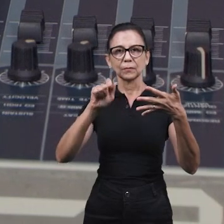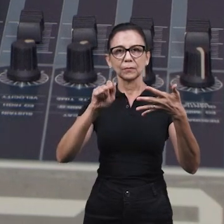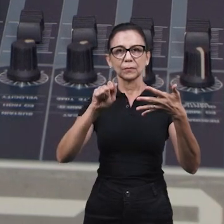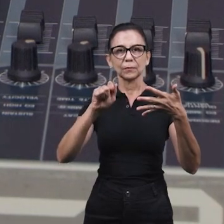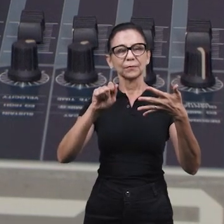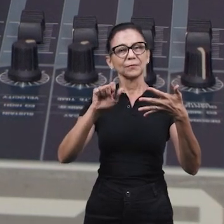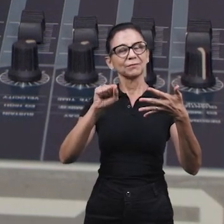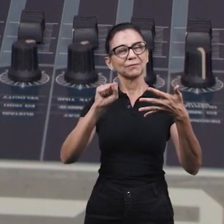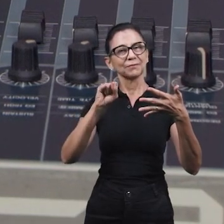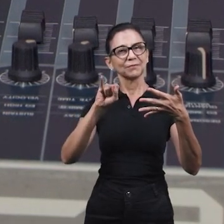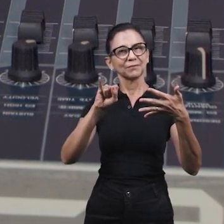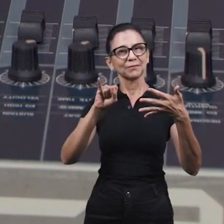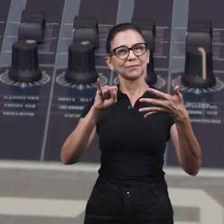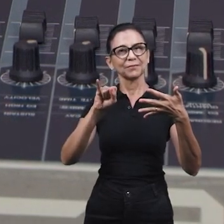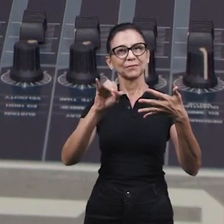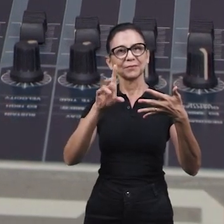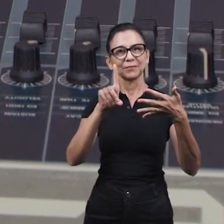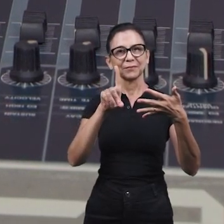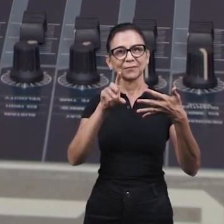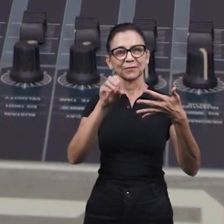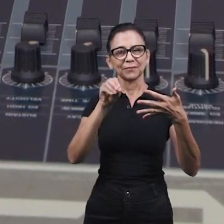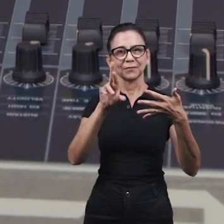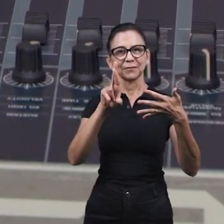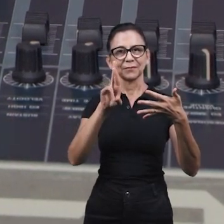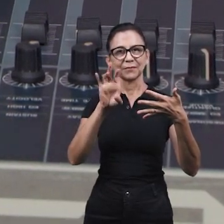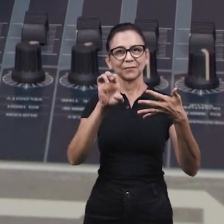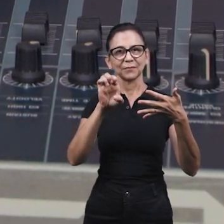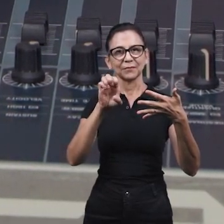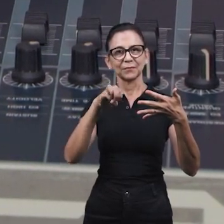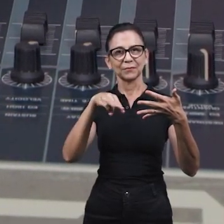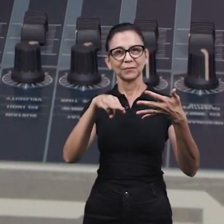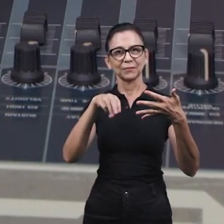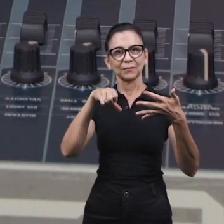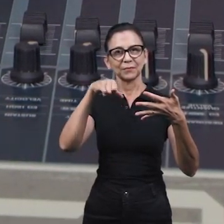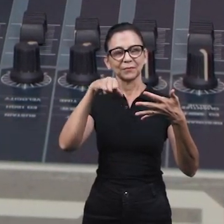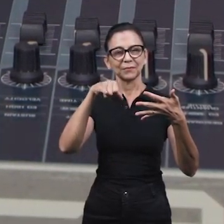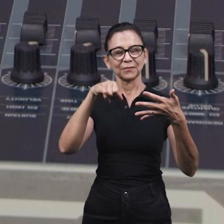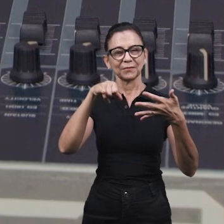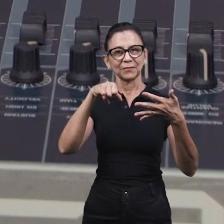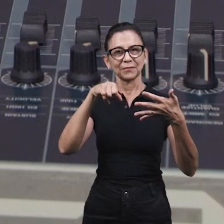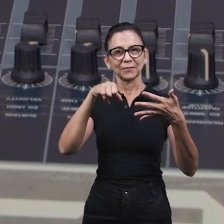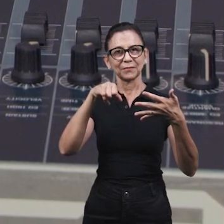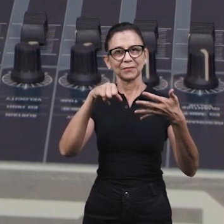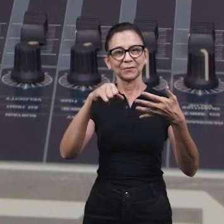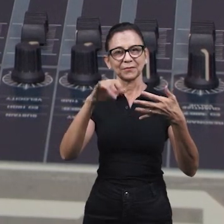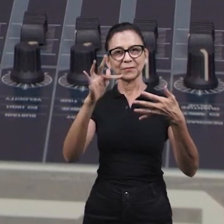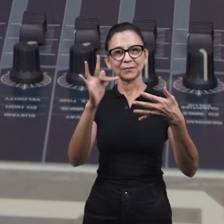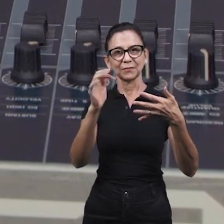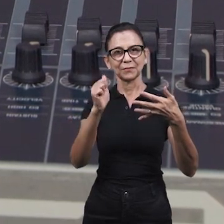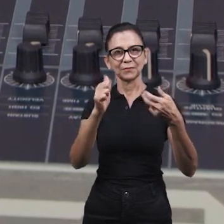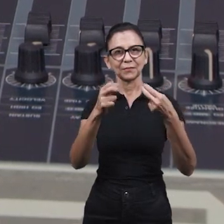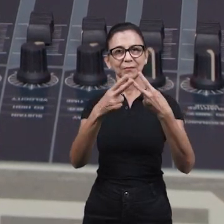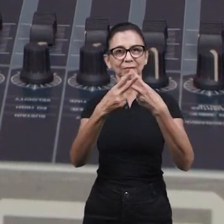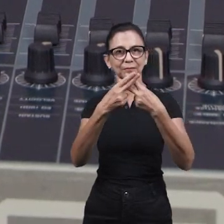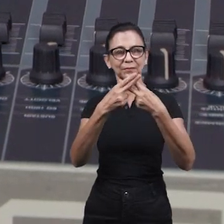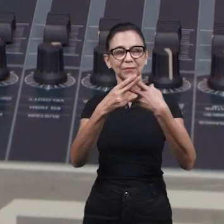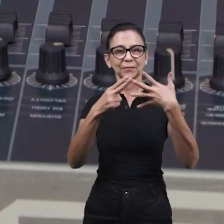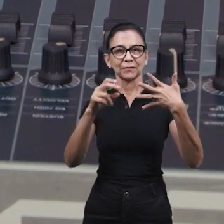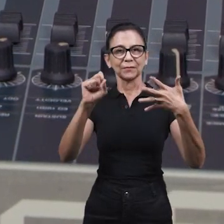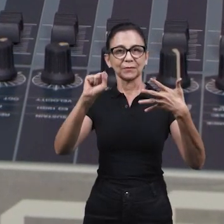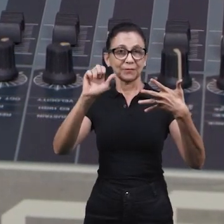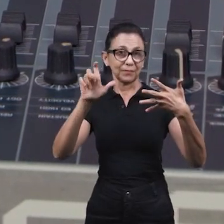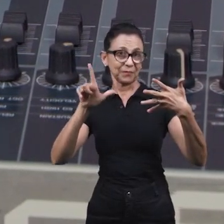Lá, Si, passei. Dó, Ré, Mi, Fá sustenido e